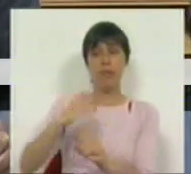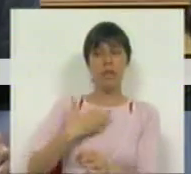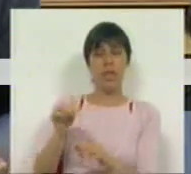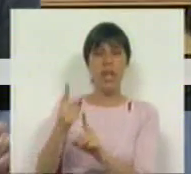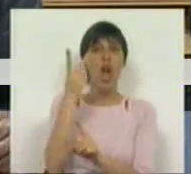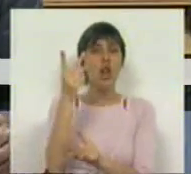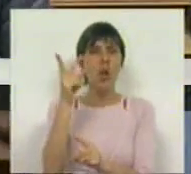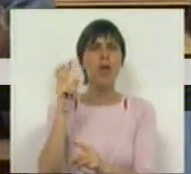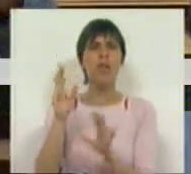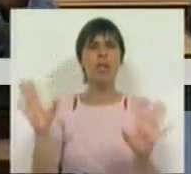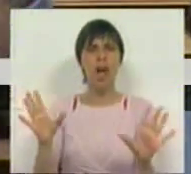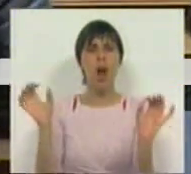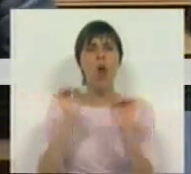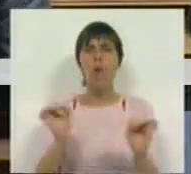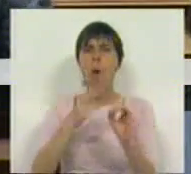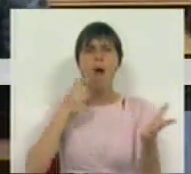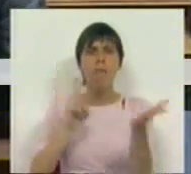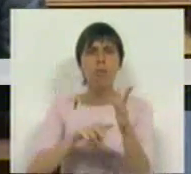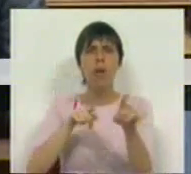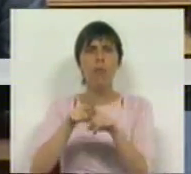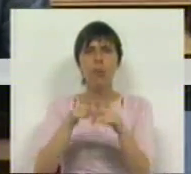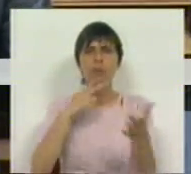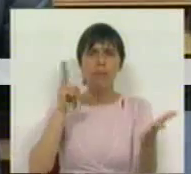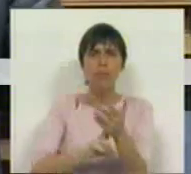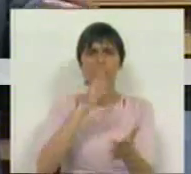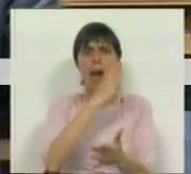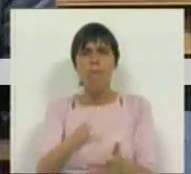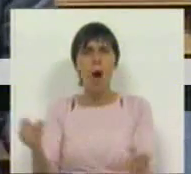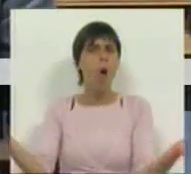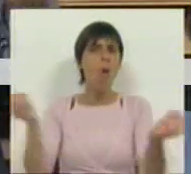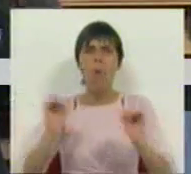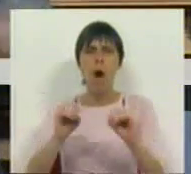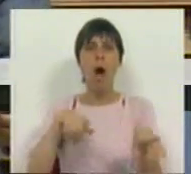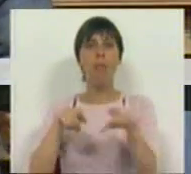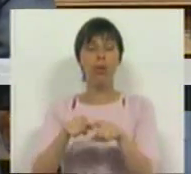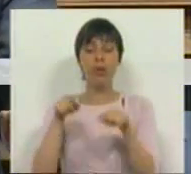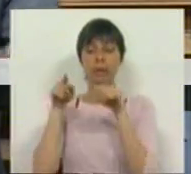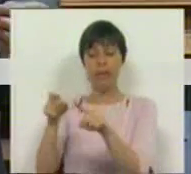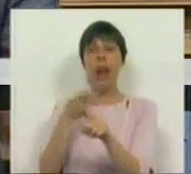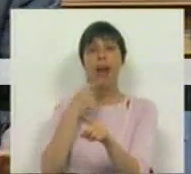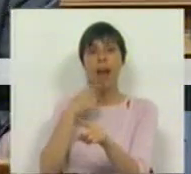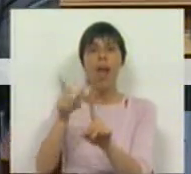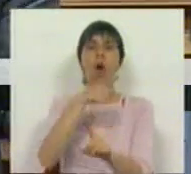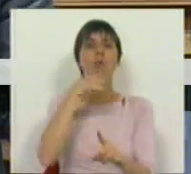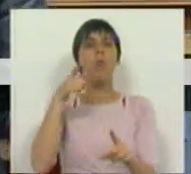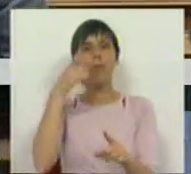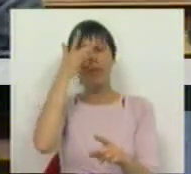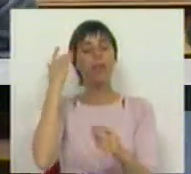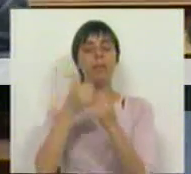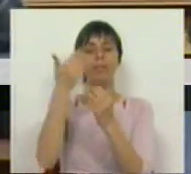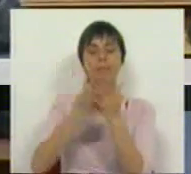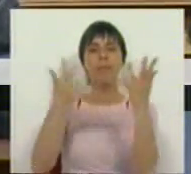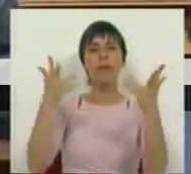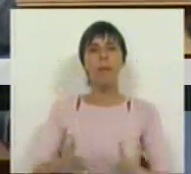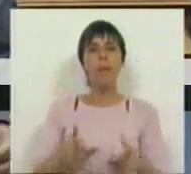CDS. Há 2 anos. E não há política que materialize essas palavras. Não há política. O que sai daí é o compromisso com o documento de